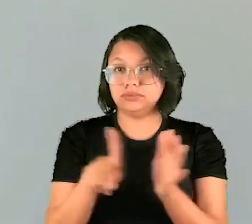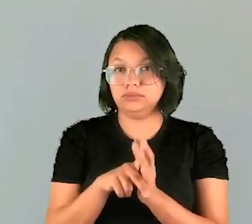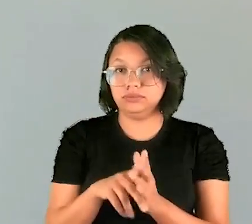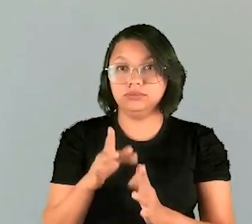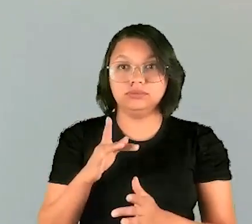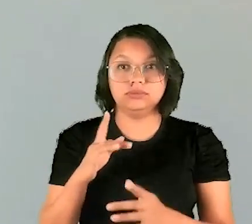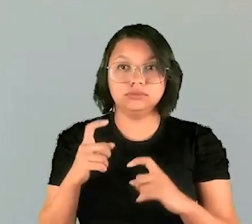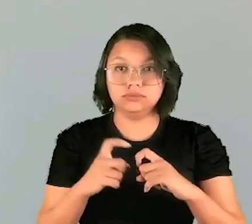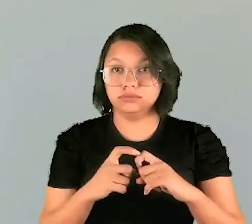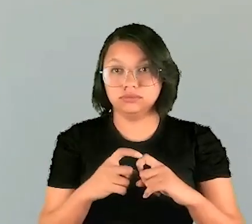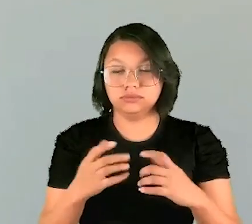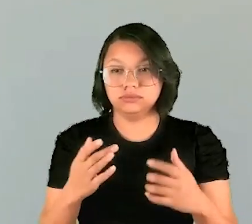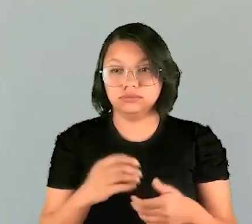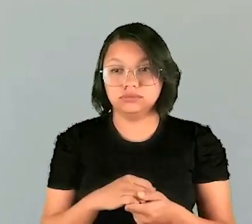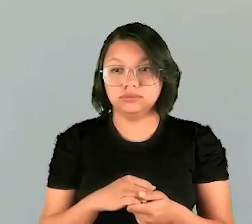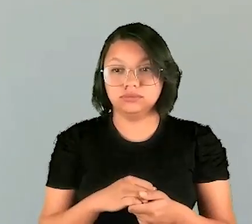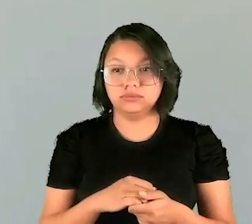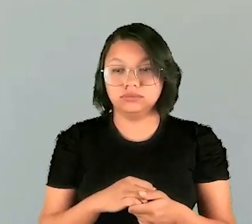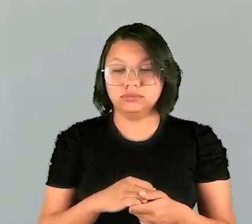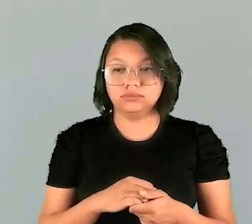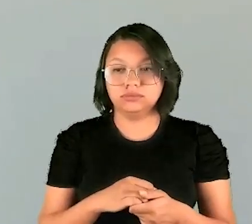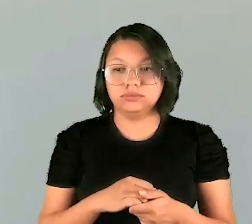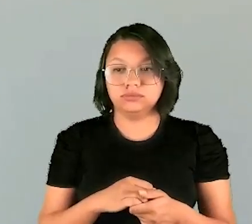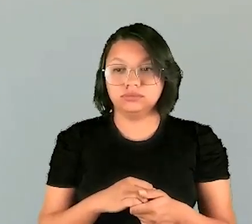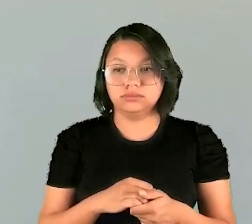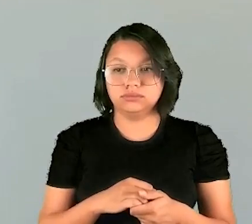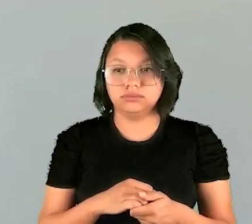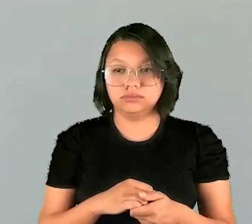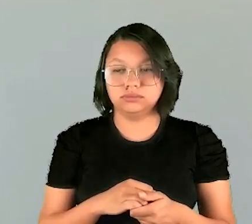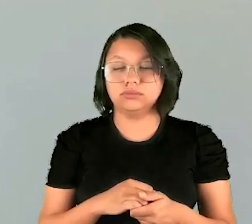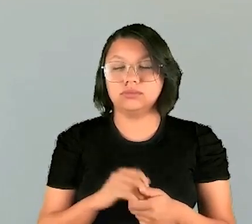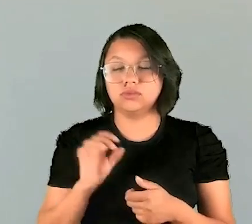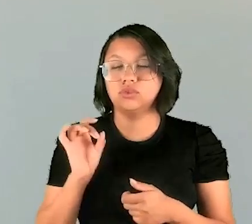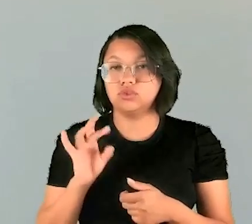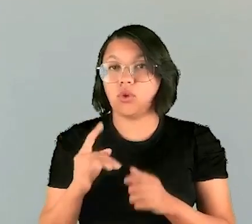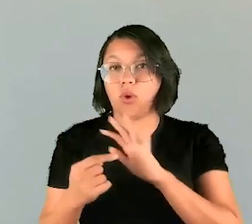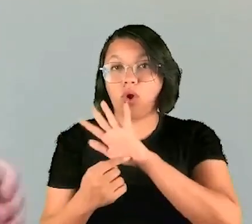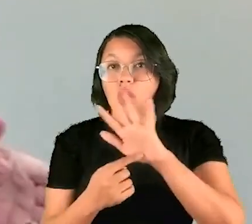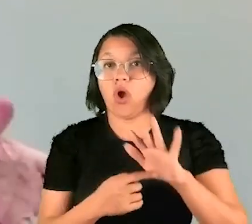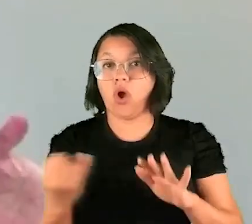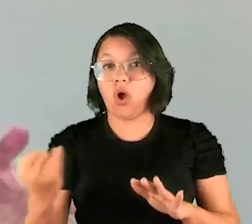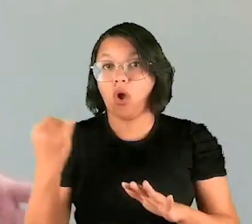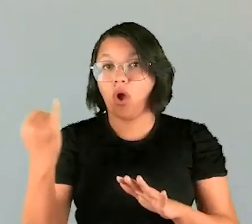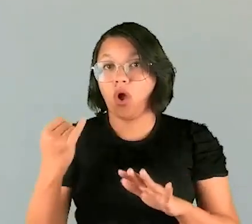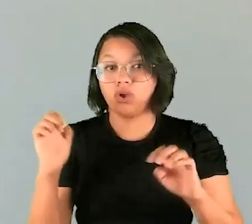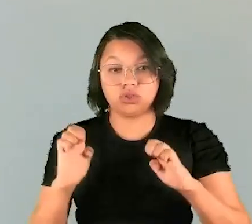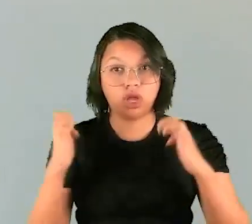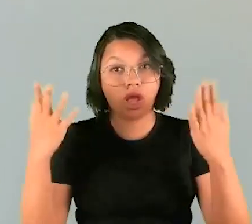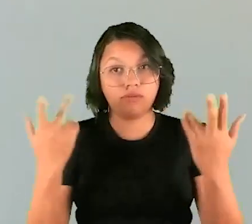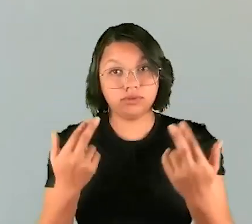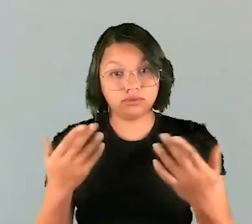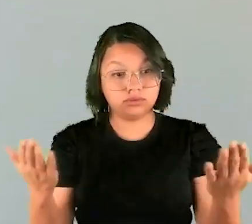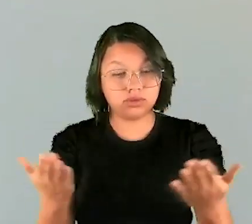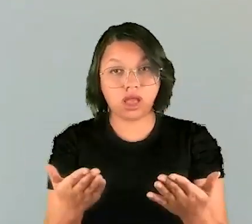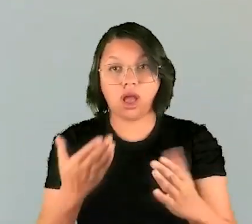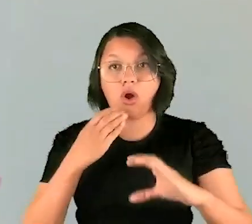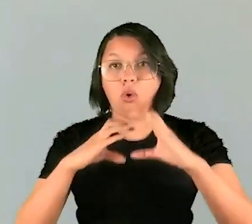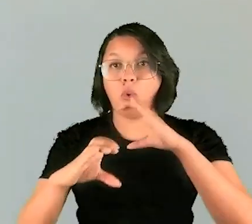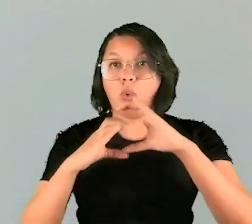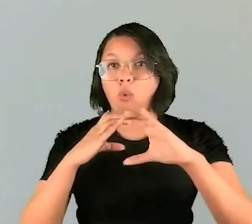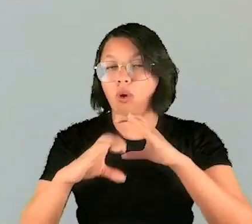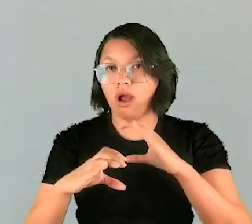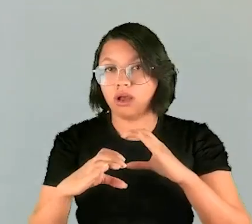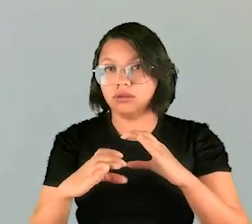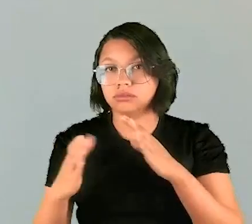médica. E isso só sobreleva a importância de eventos como este. A